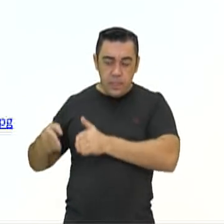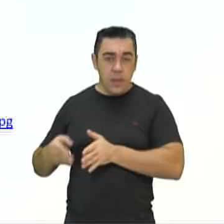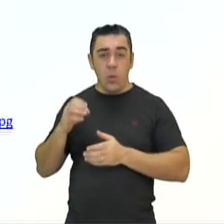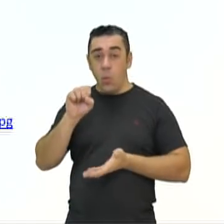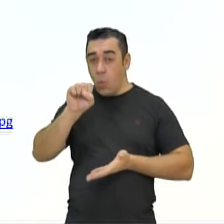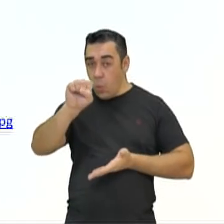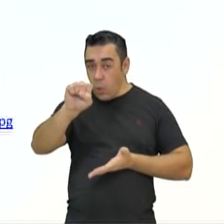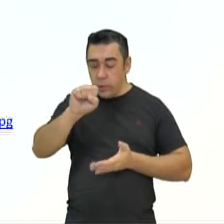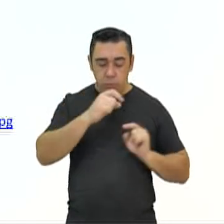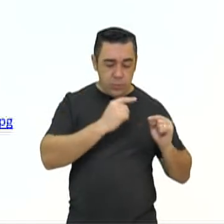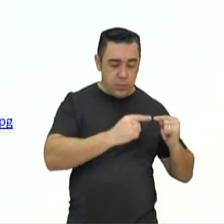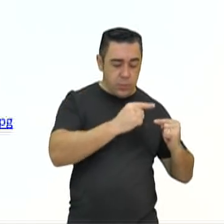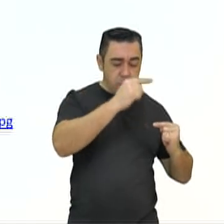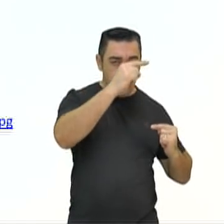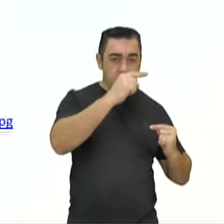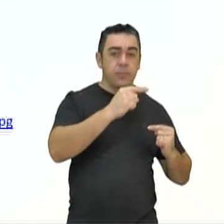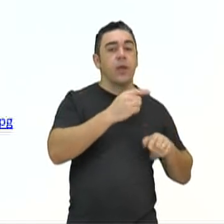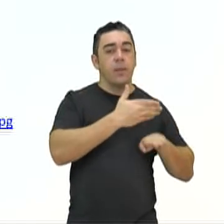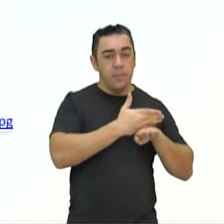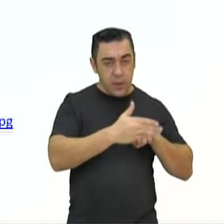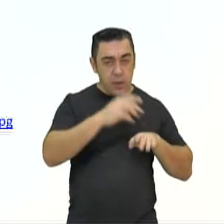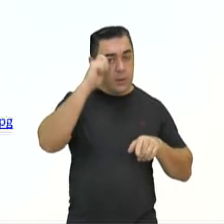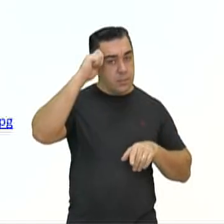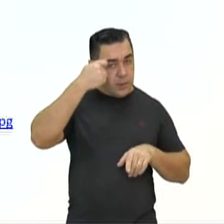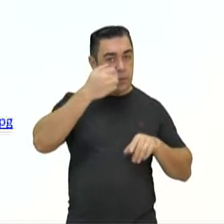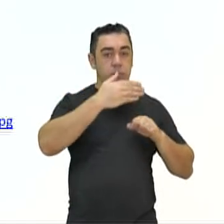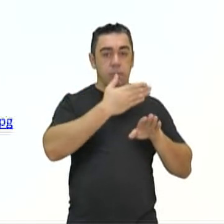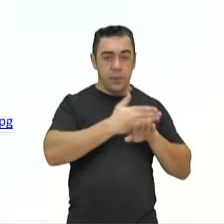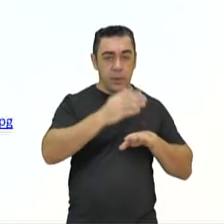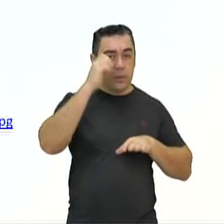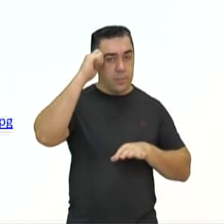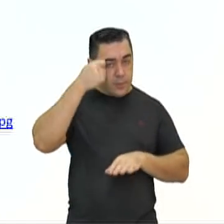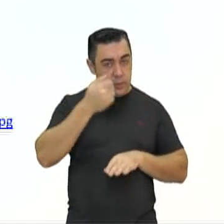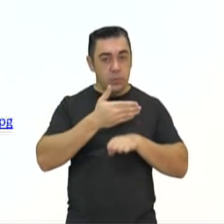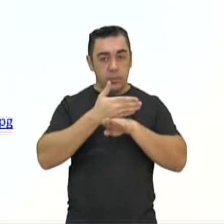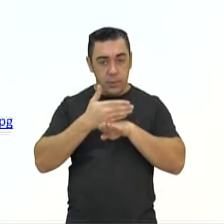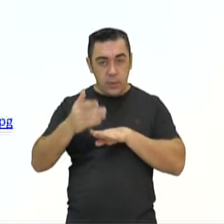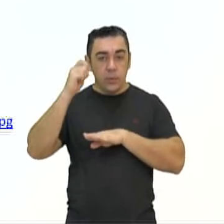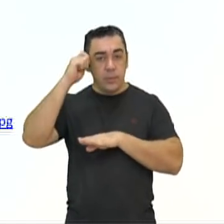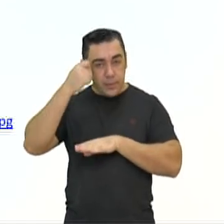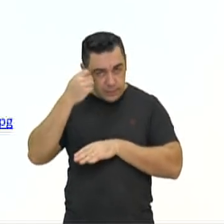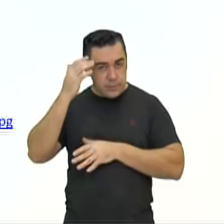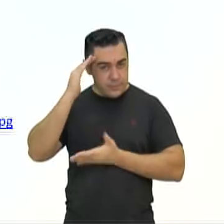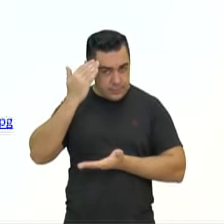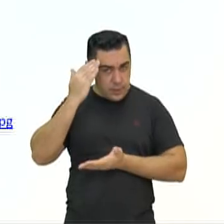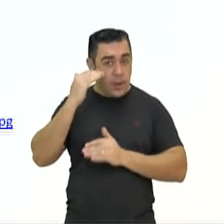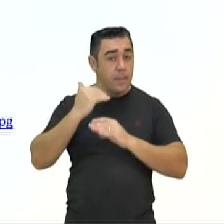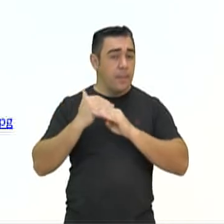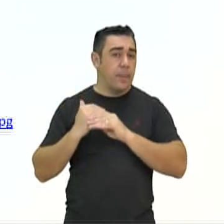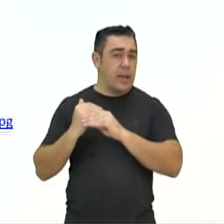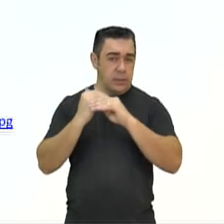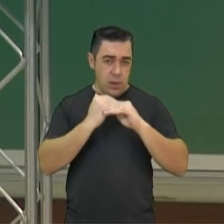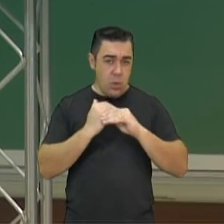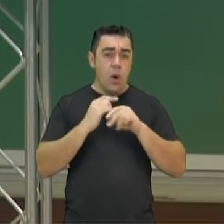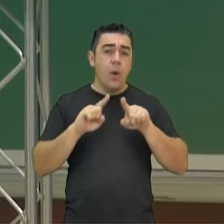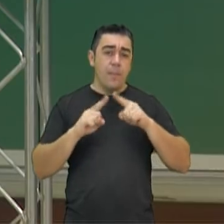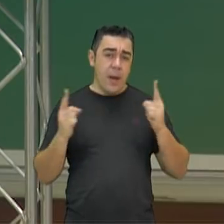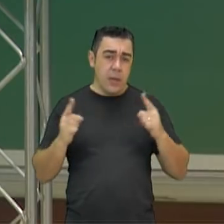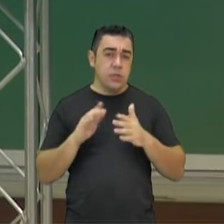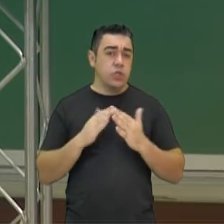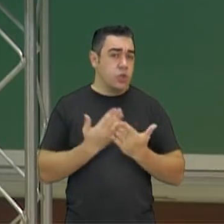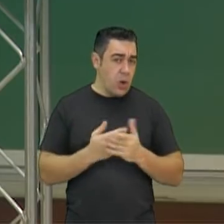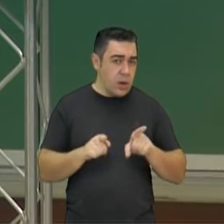né, alternadas, brancas e pretas. A gente fala brancas e pretas porque ele é um mais padrão, mas a gente tem nos colégios